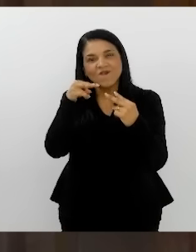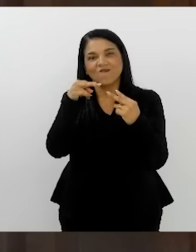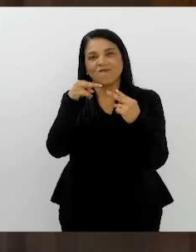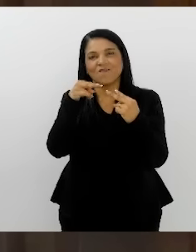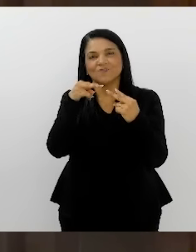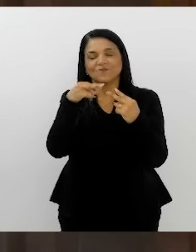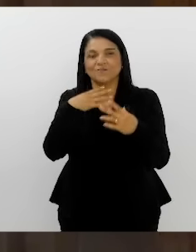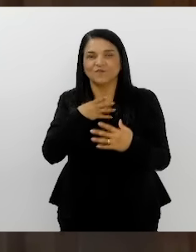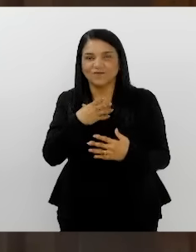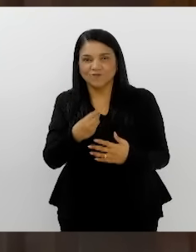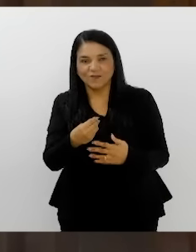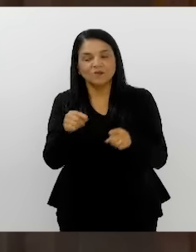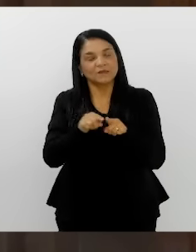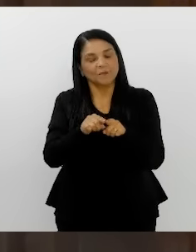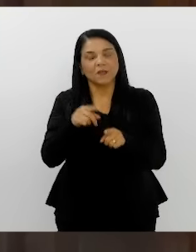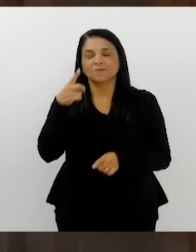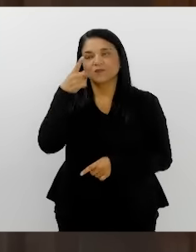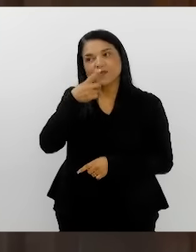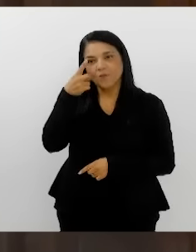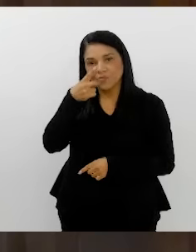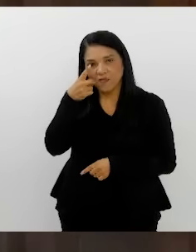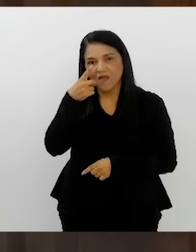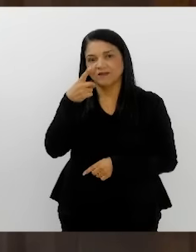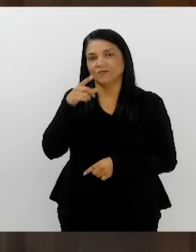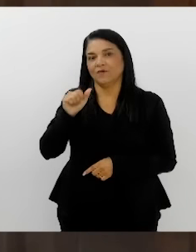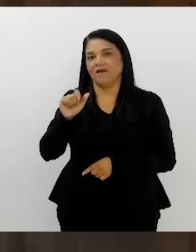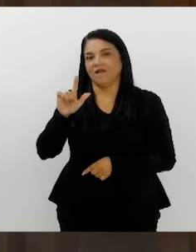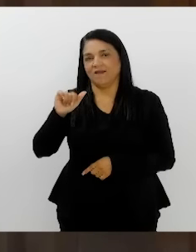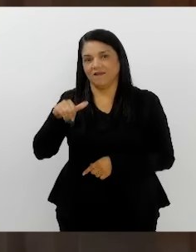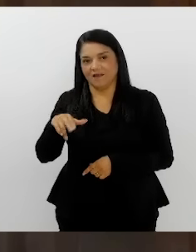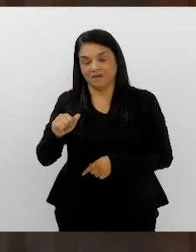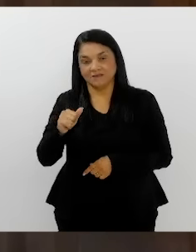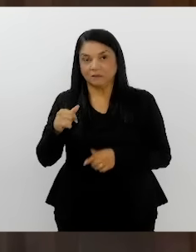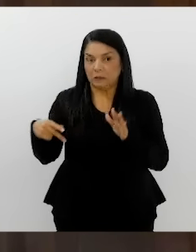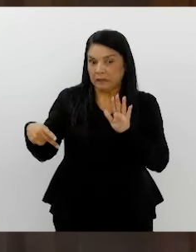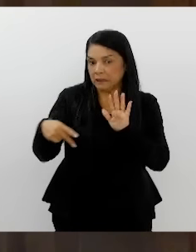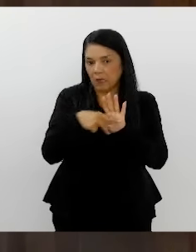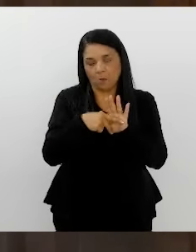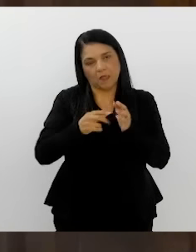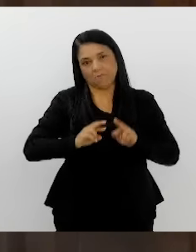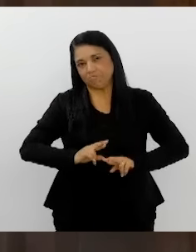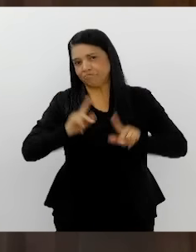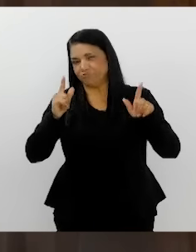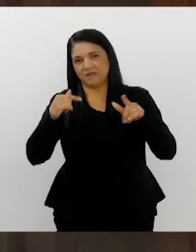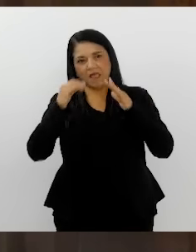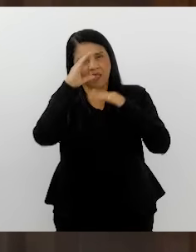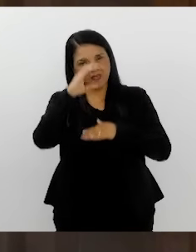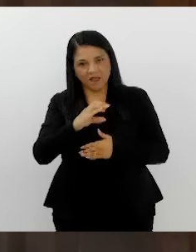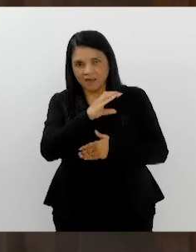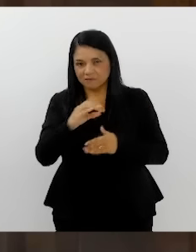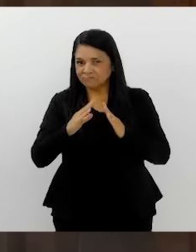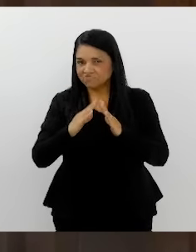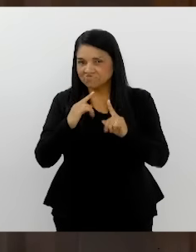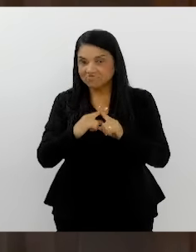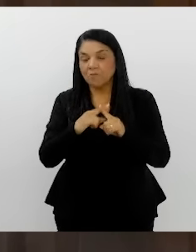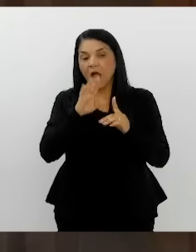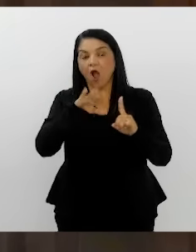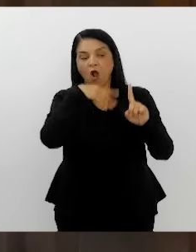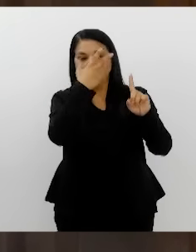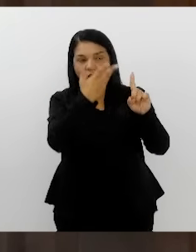senhor deputado, que não pertence à Igreja Católica e que presta esta homenagem a